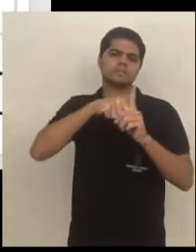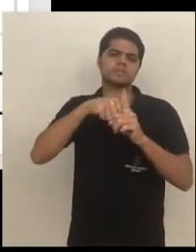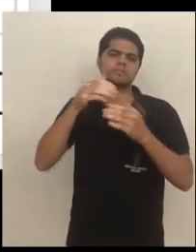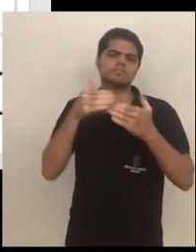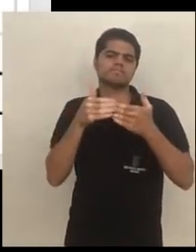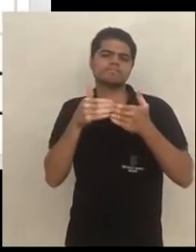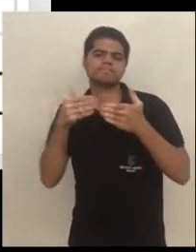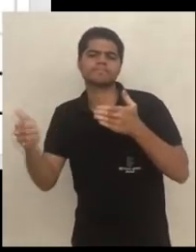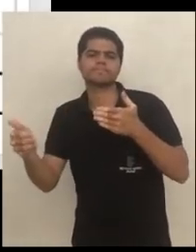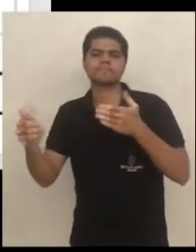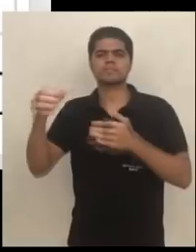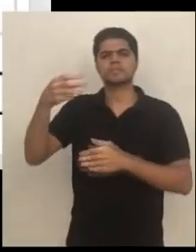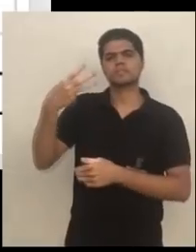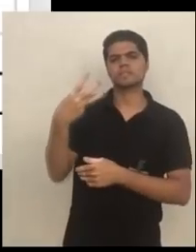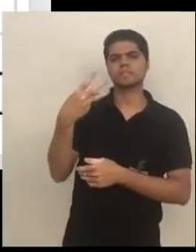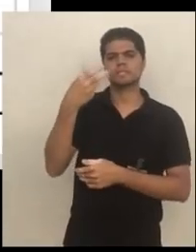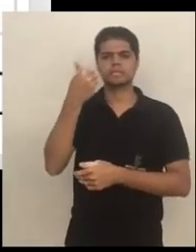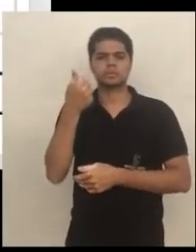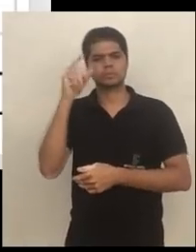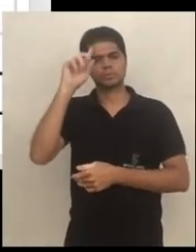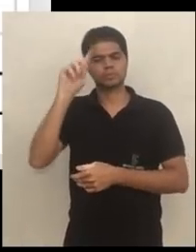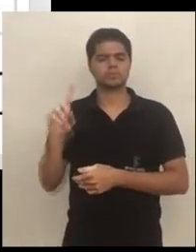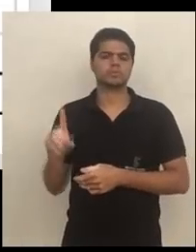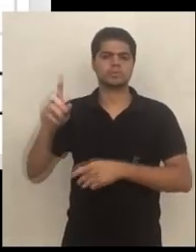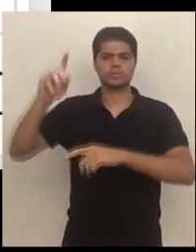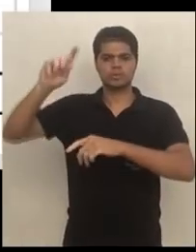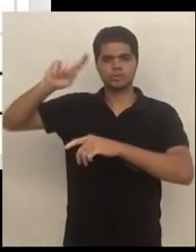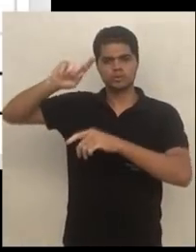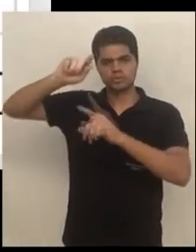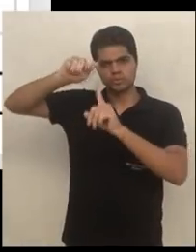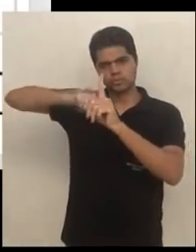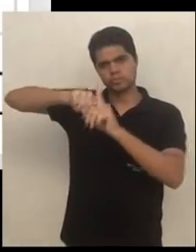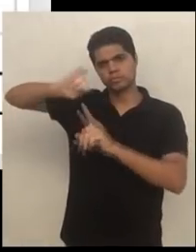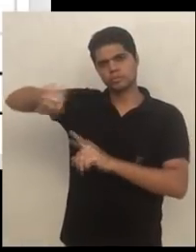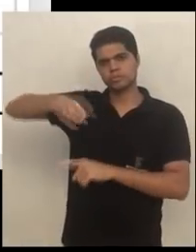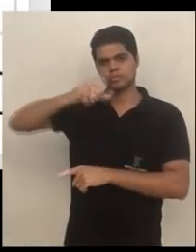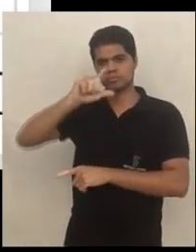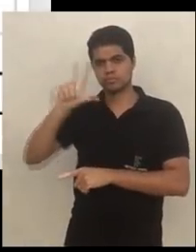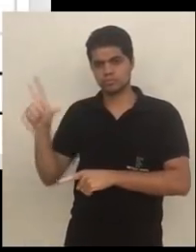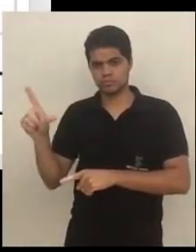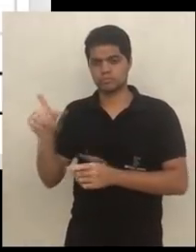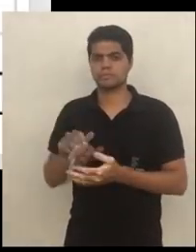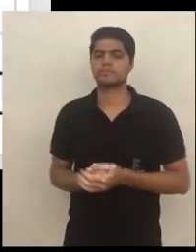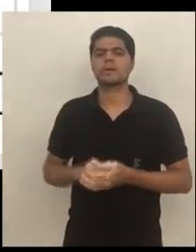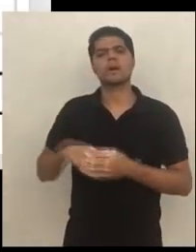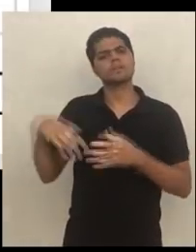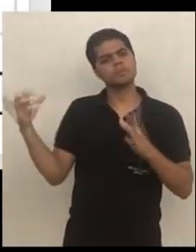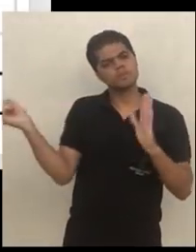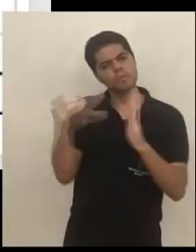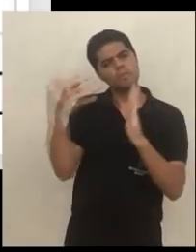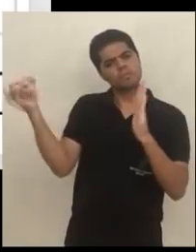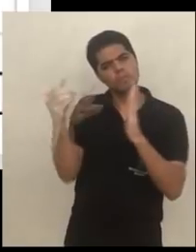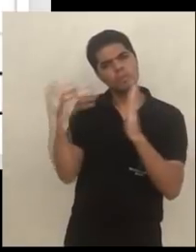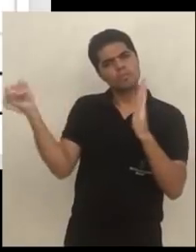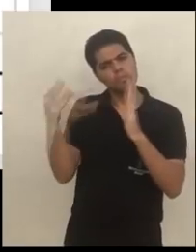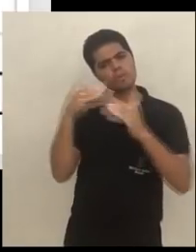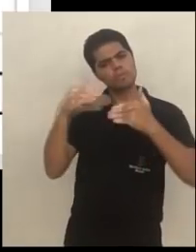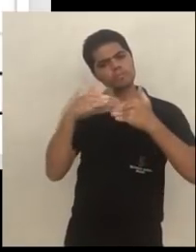julho. Aí no próximo mês eles vão sempre no dia 1 atualizando essa planilha, tá bom? Mas isso, e aí eu